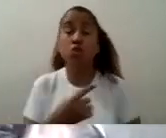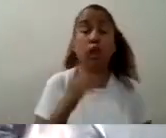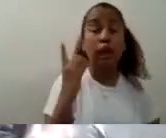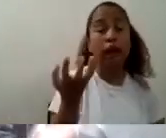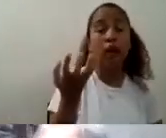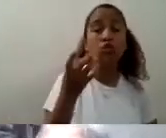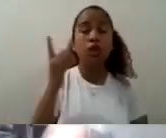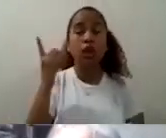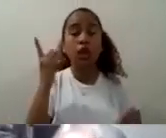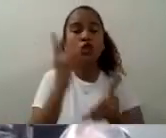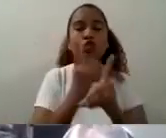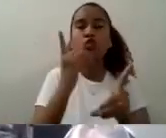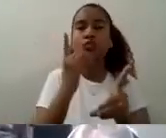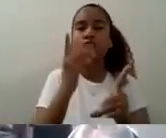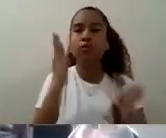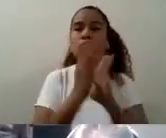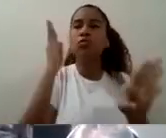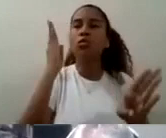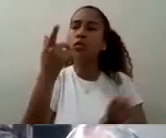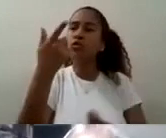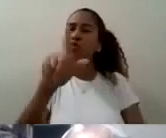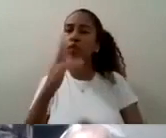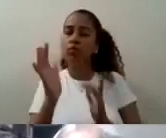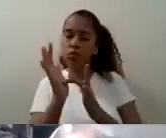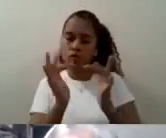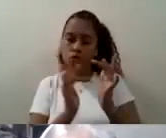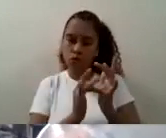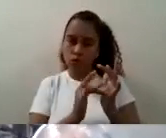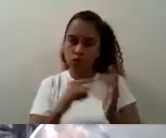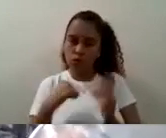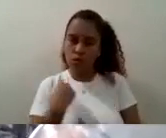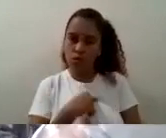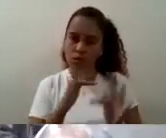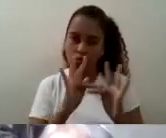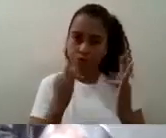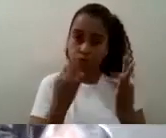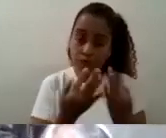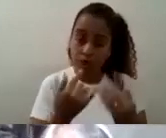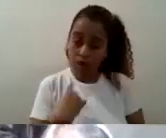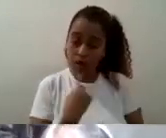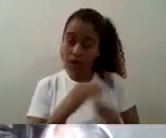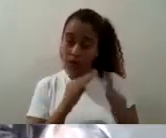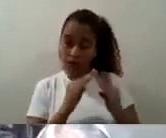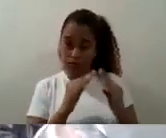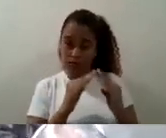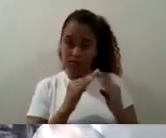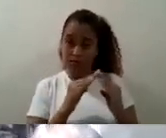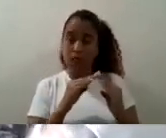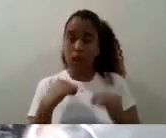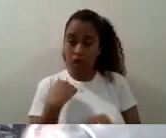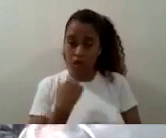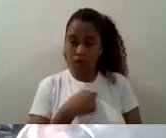caminho. E na nossa metodologia, nós seremos inspirados e inspiradas pelo texto